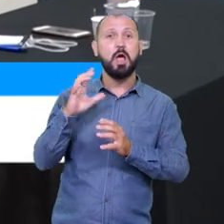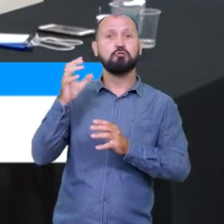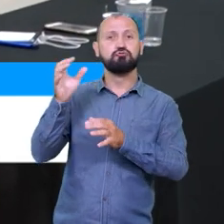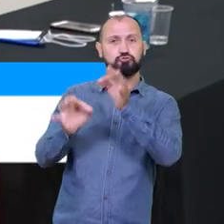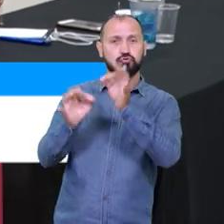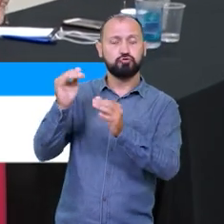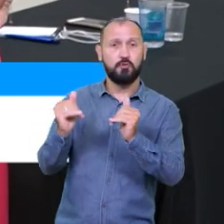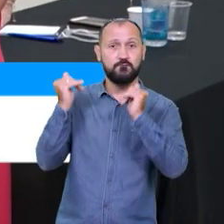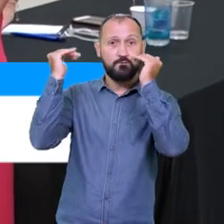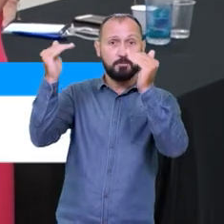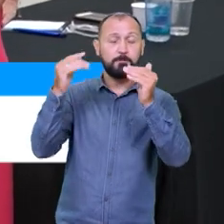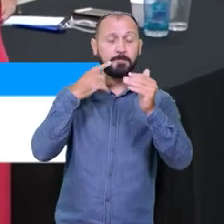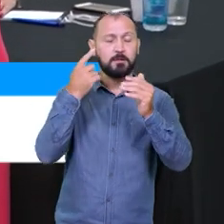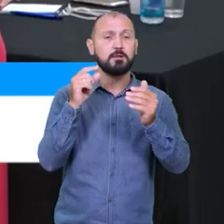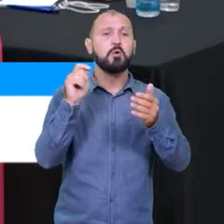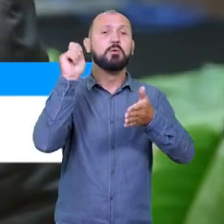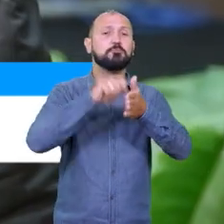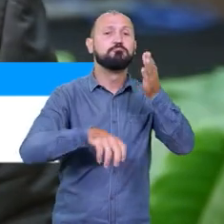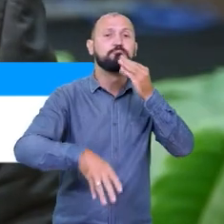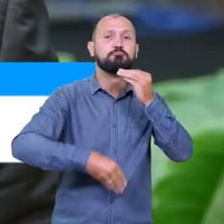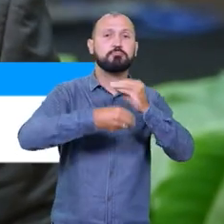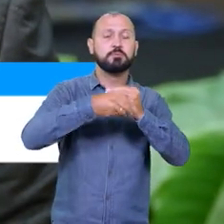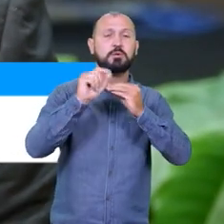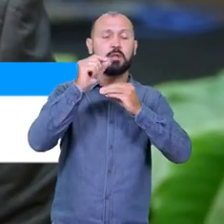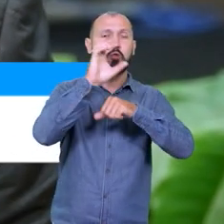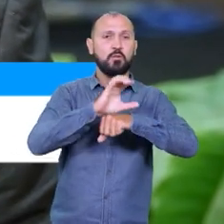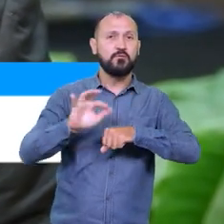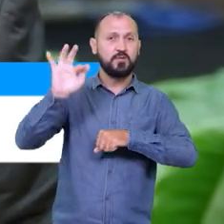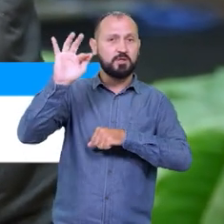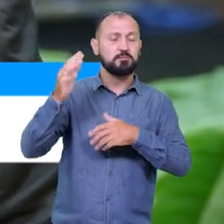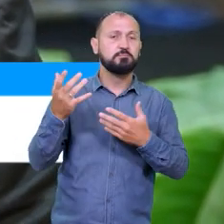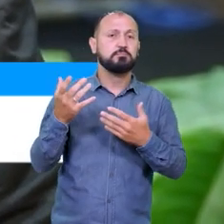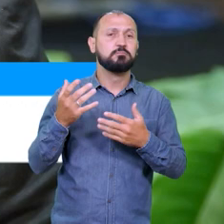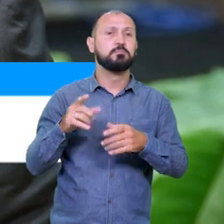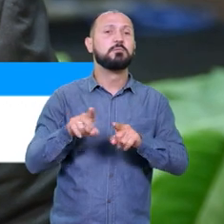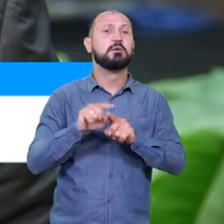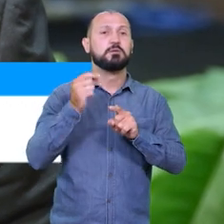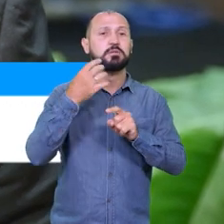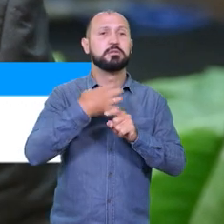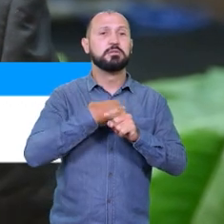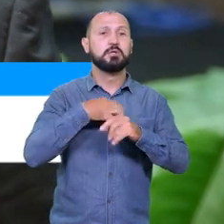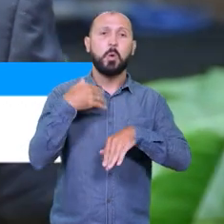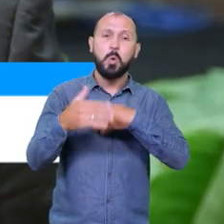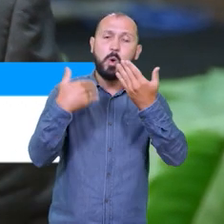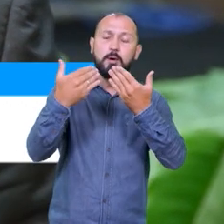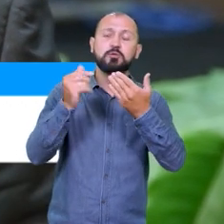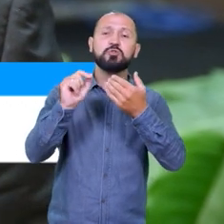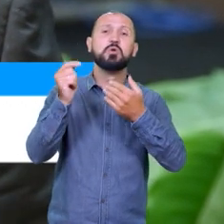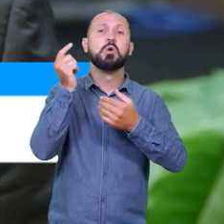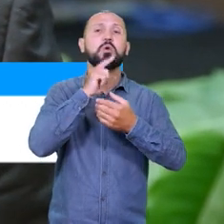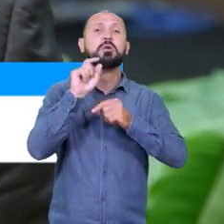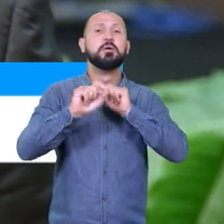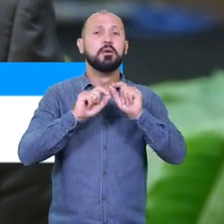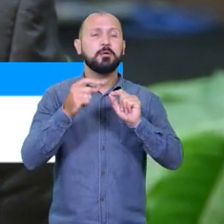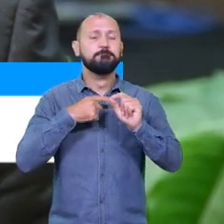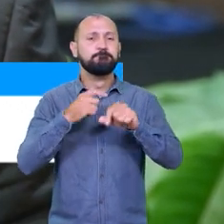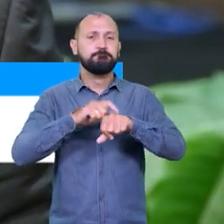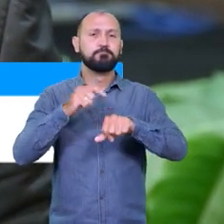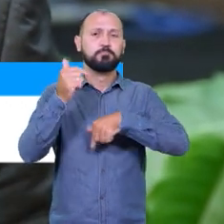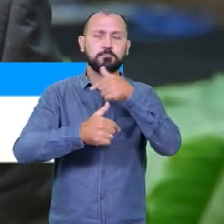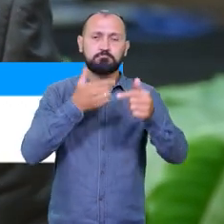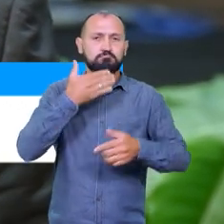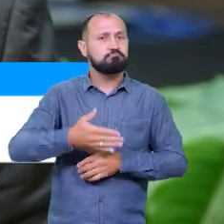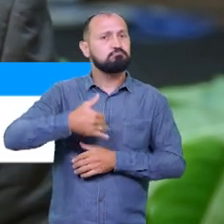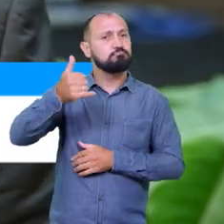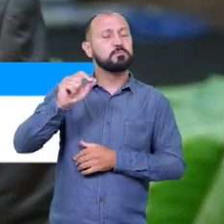Tribunal Federal a gente também fez um encaminhamento de emendas parlamentares no Congresso Federal obviamente que a gente avança nesse sentido de poder